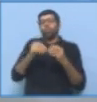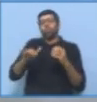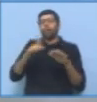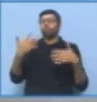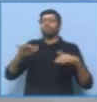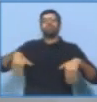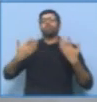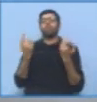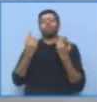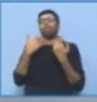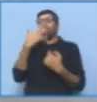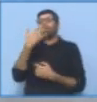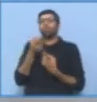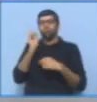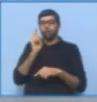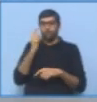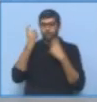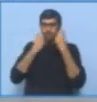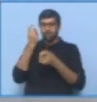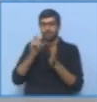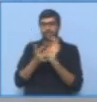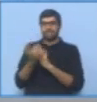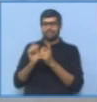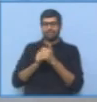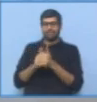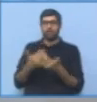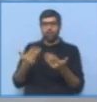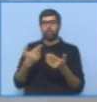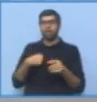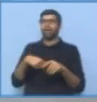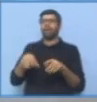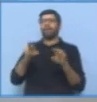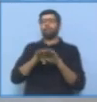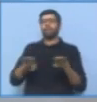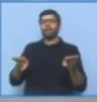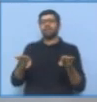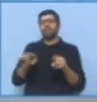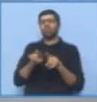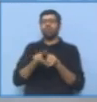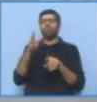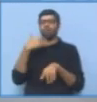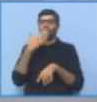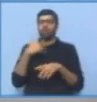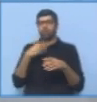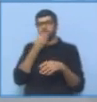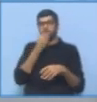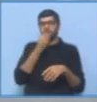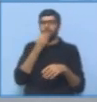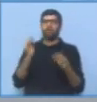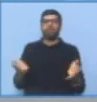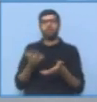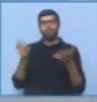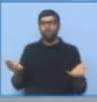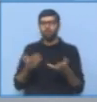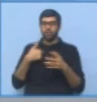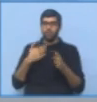muito, às vezes, do pensamento cristão atual, vai muito pela ideia de que a mesa é banal, que esta refeição é superficial, que